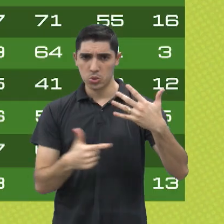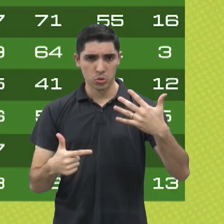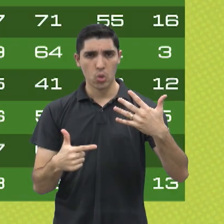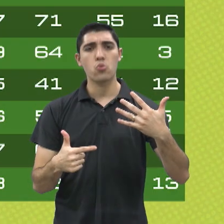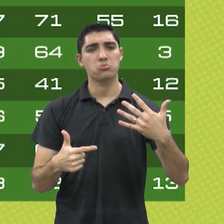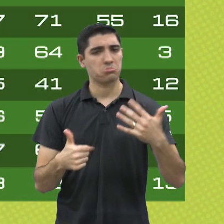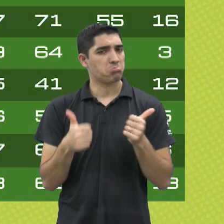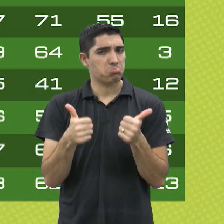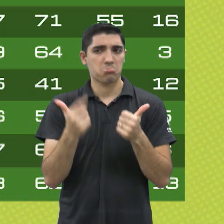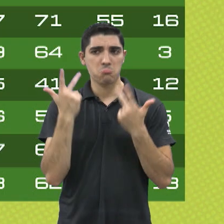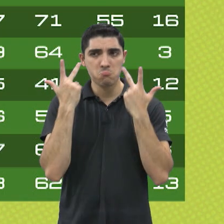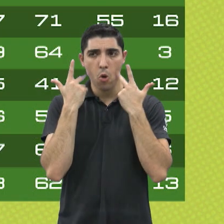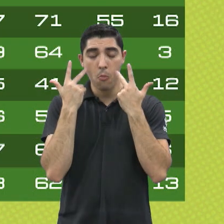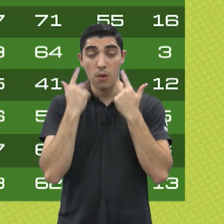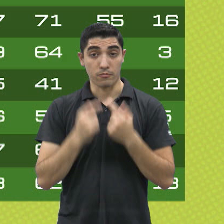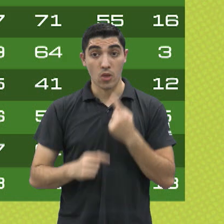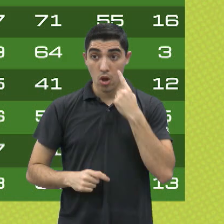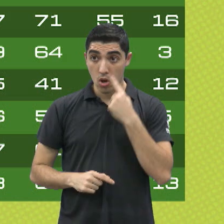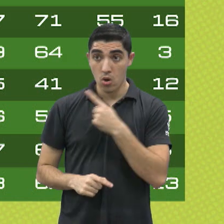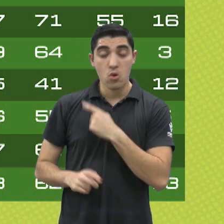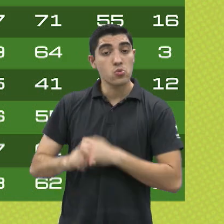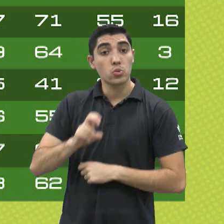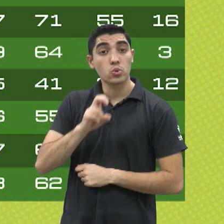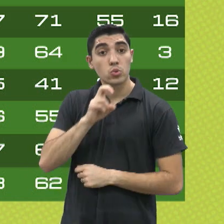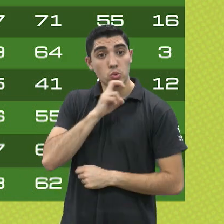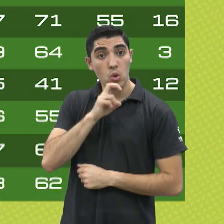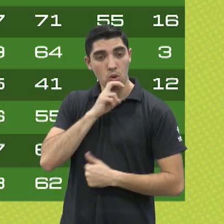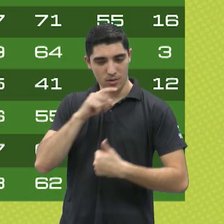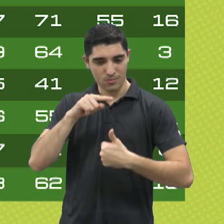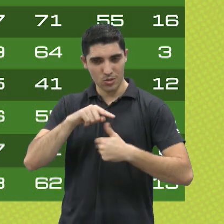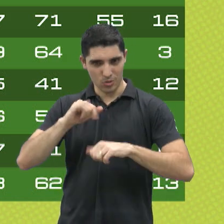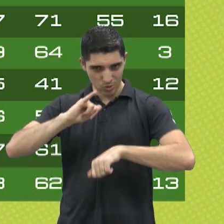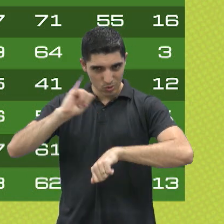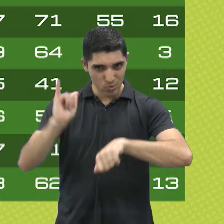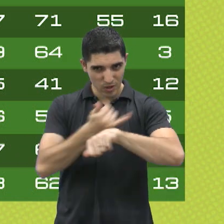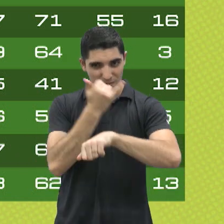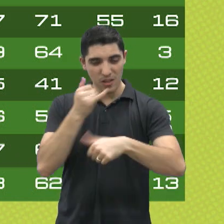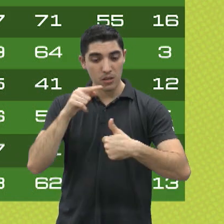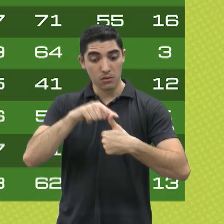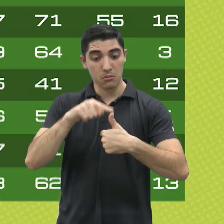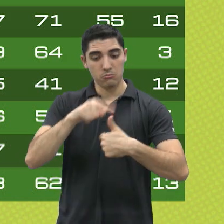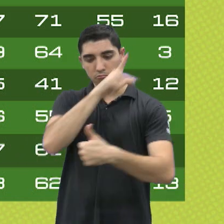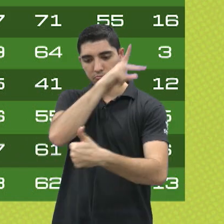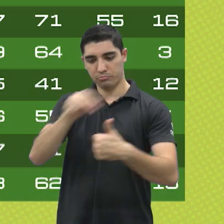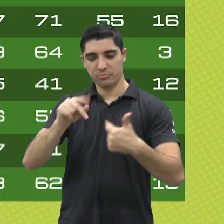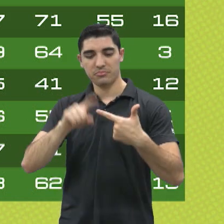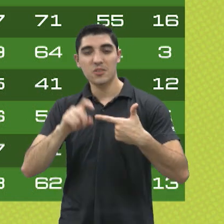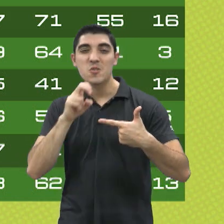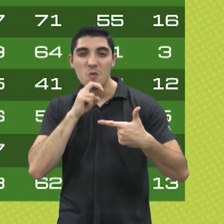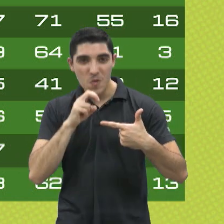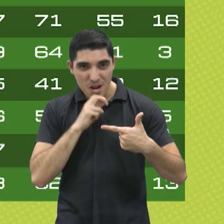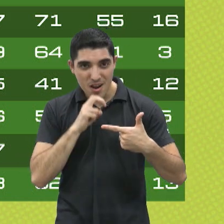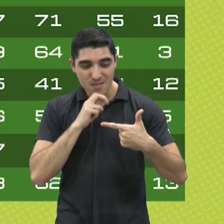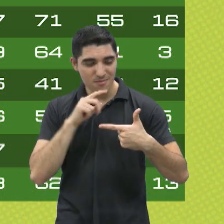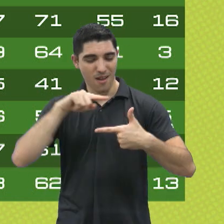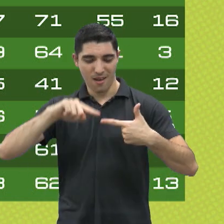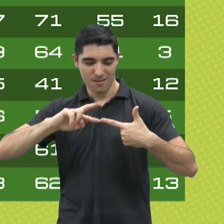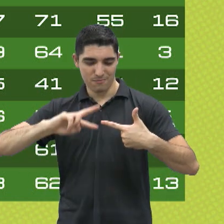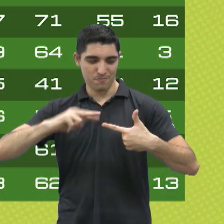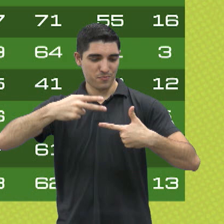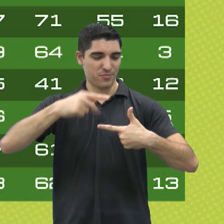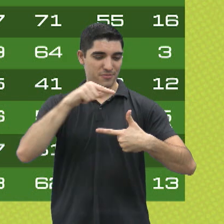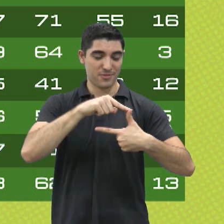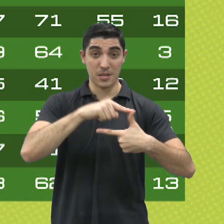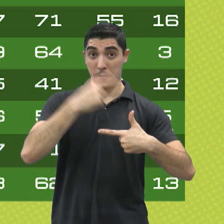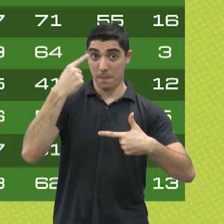bacana tá ali, ó. Aliás, o Sorocaba e Joinville jogaram nessa última rodada, o Joinville acabou vencendo e acabou ficando com a 1ª posição. E o